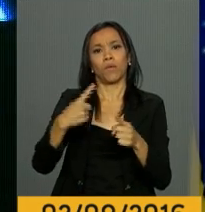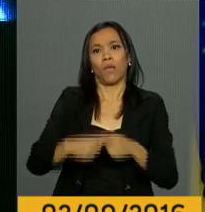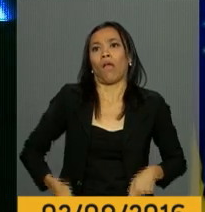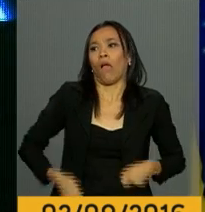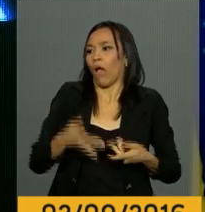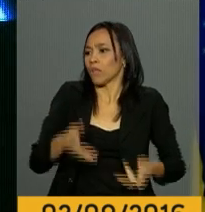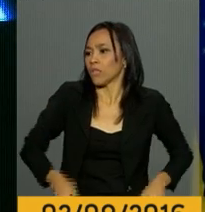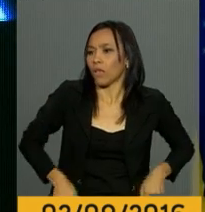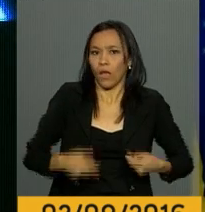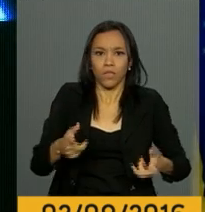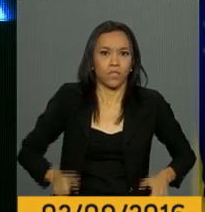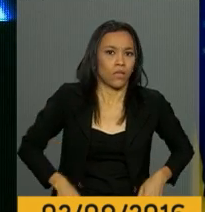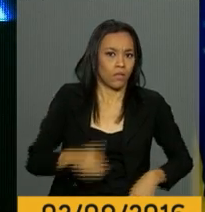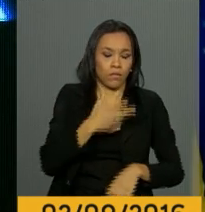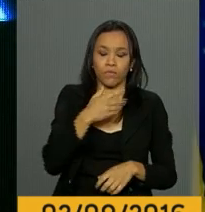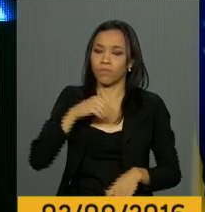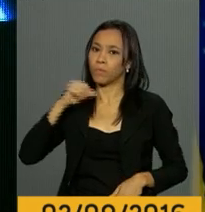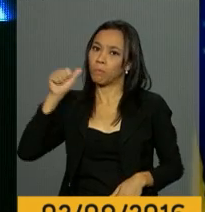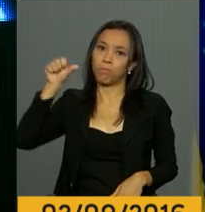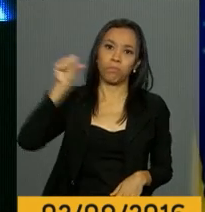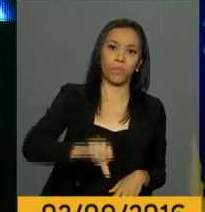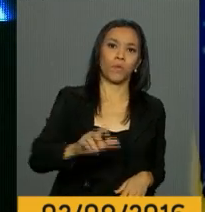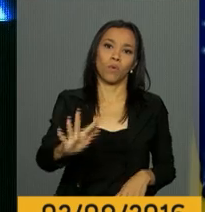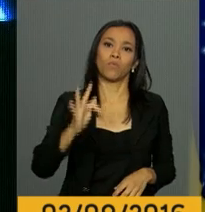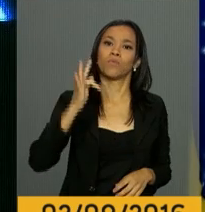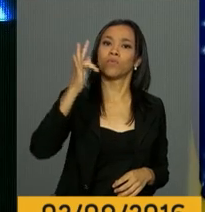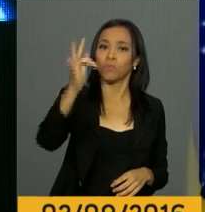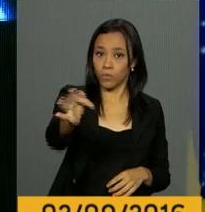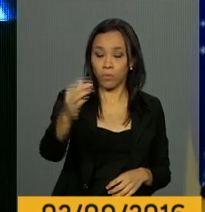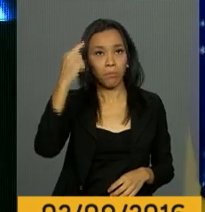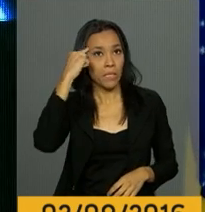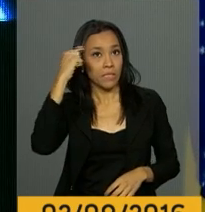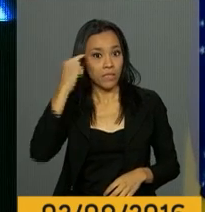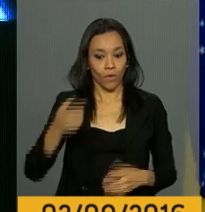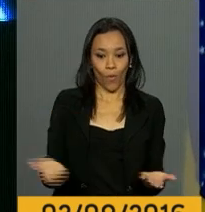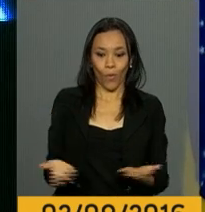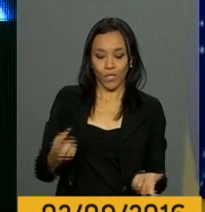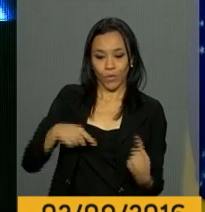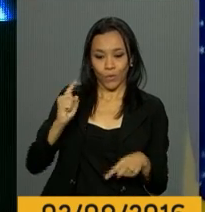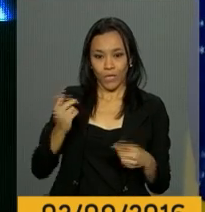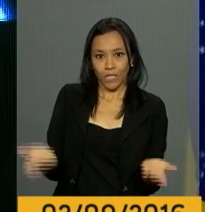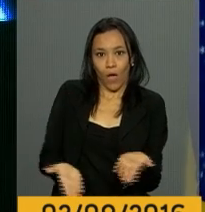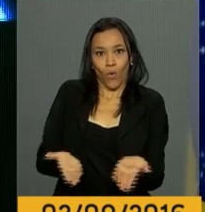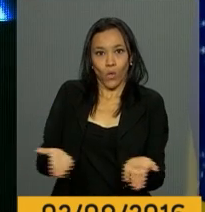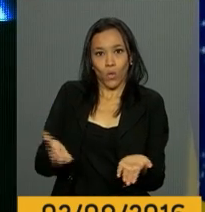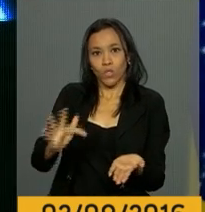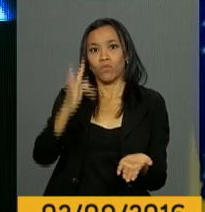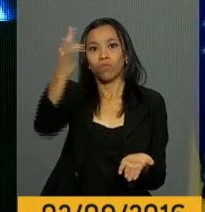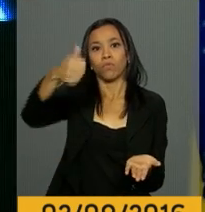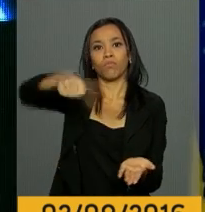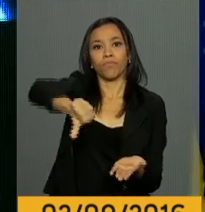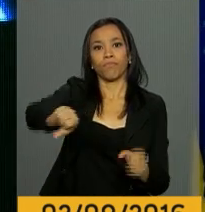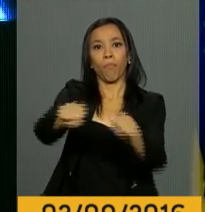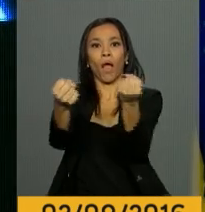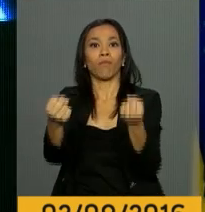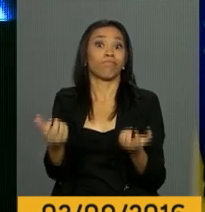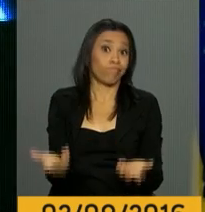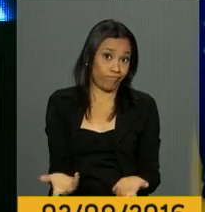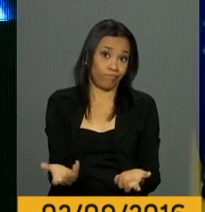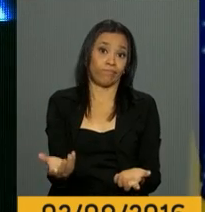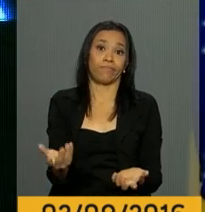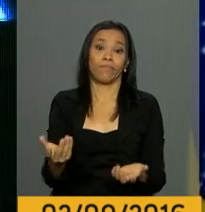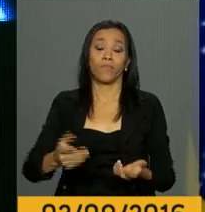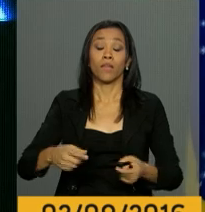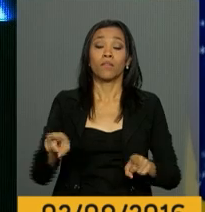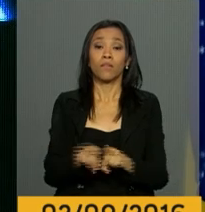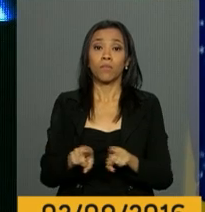desmesurado penhora o futuro em troca de uma prosperidade efêmera e falsa. Responsabilidade